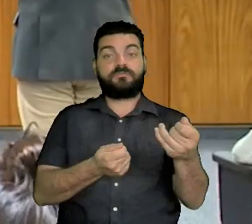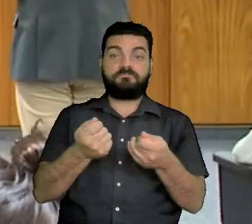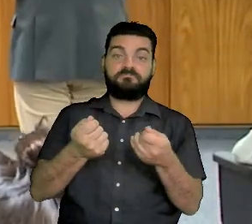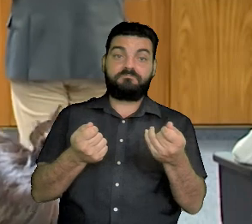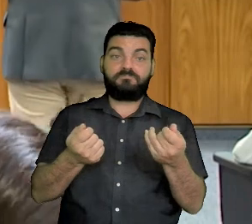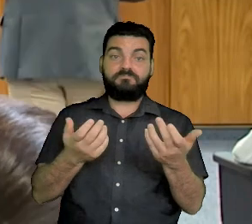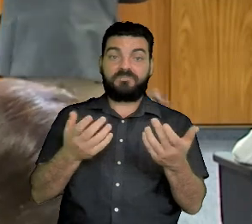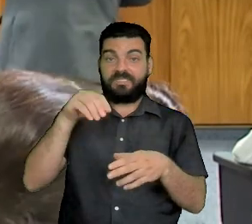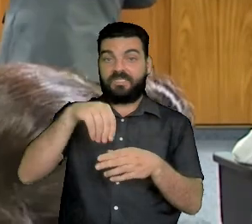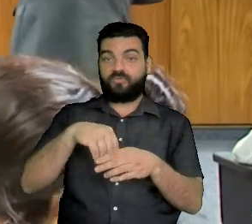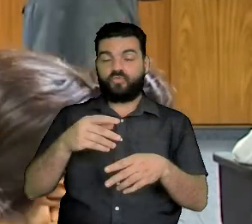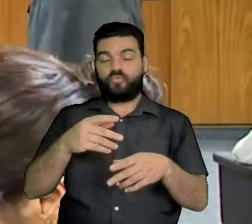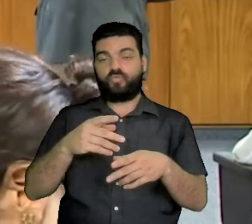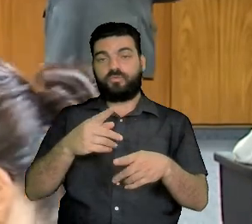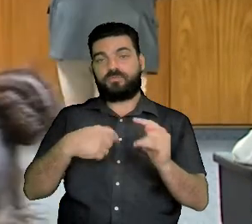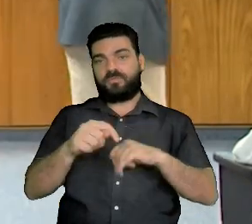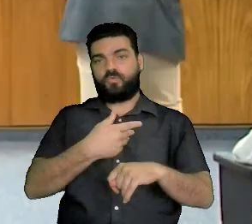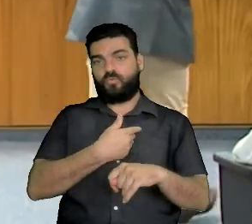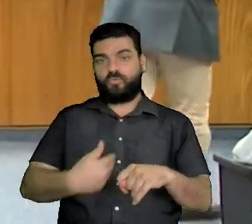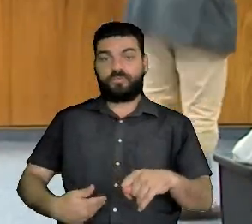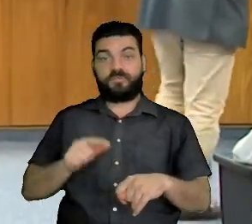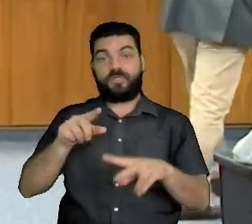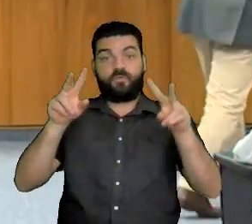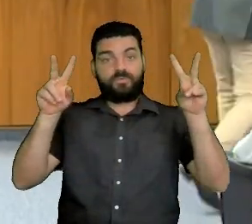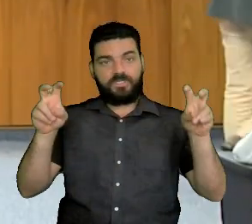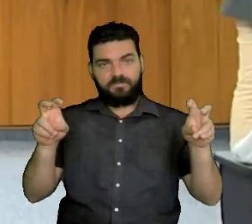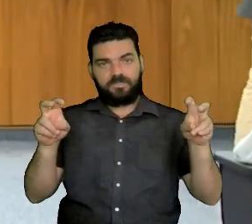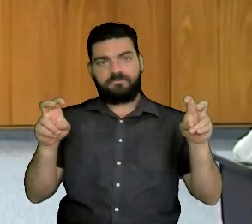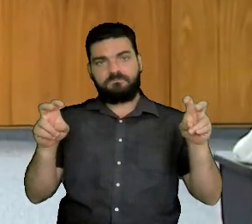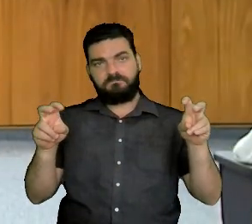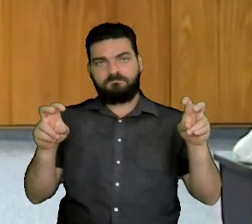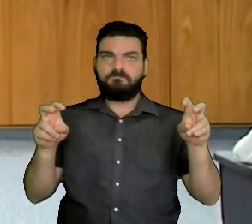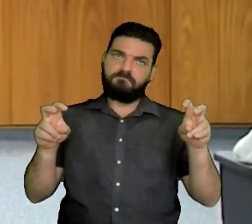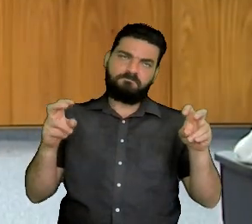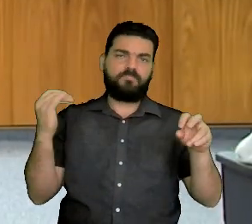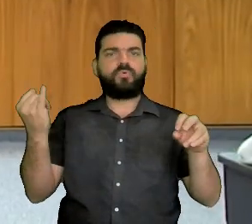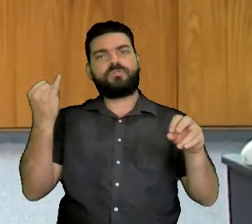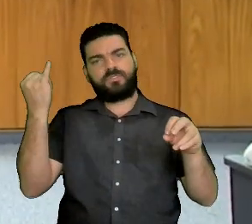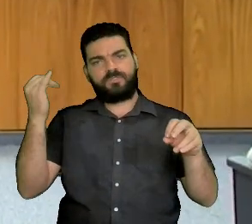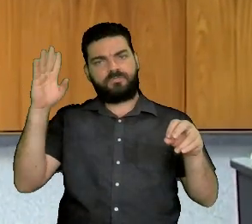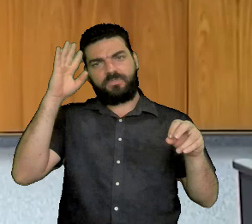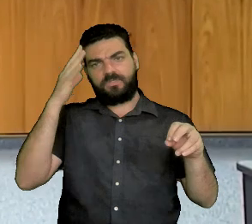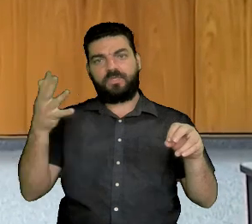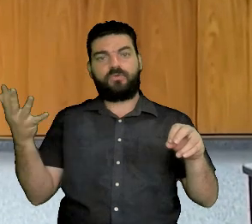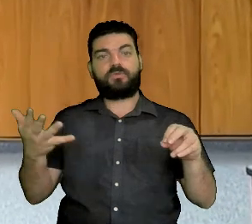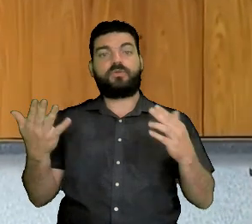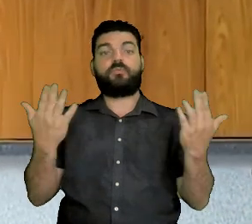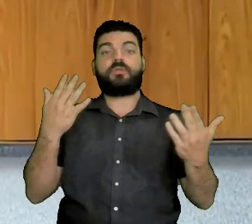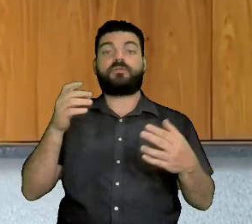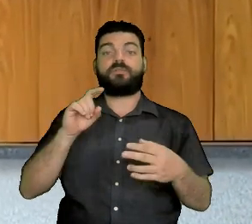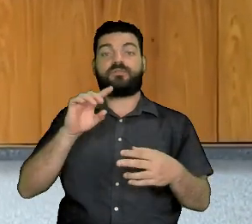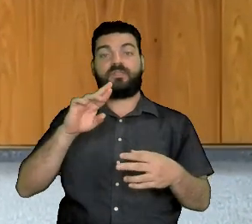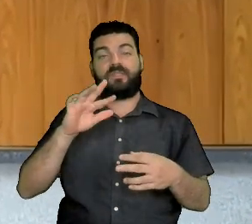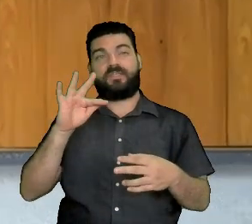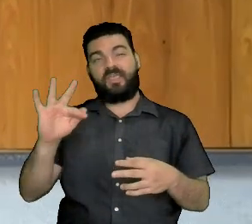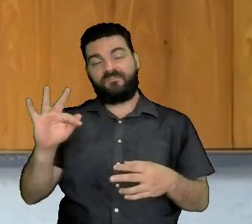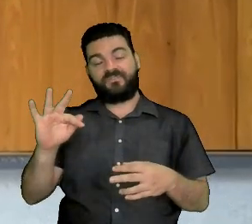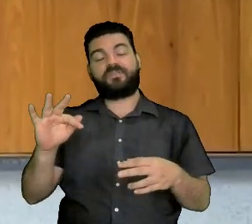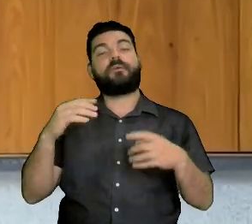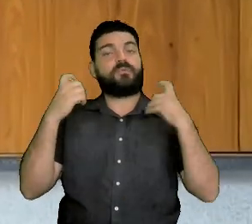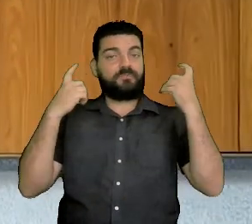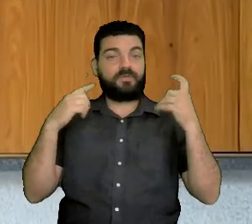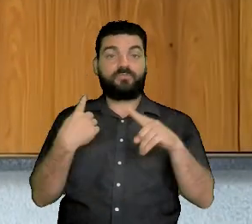do poder público, uma temática bastante pertinente aqui, principalmente no Tribunal Regional, cuja